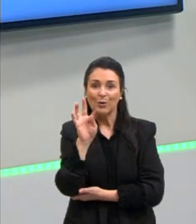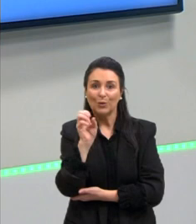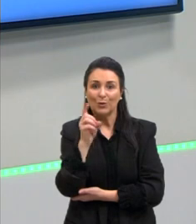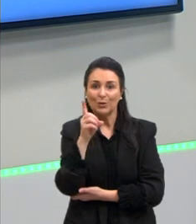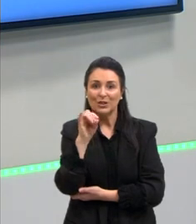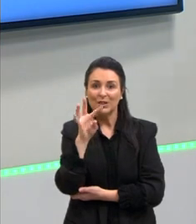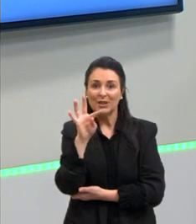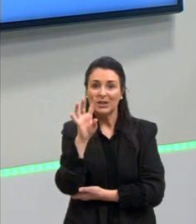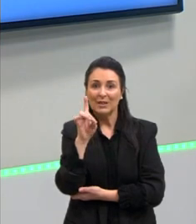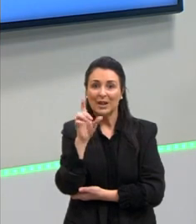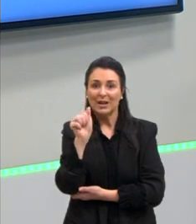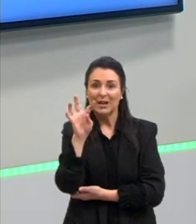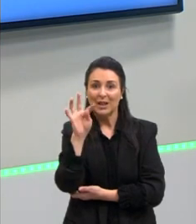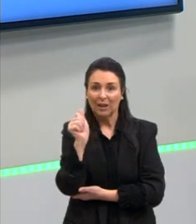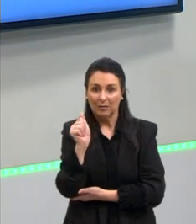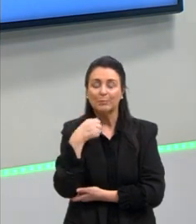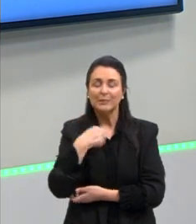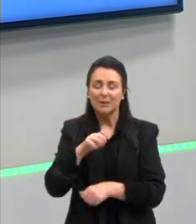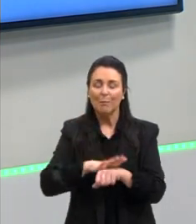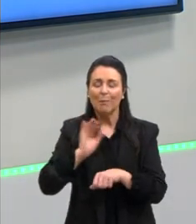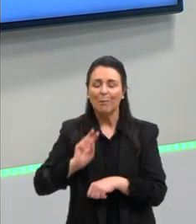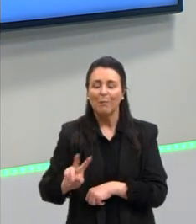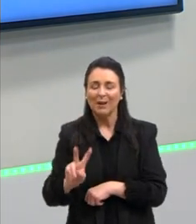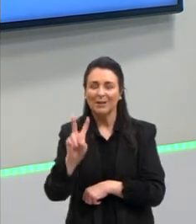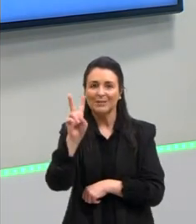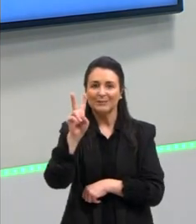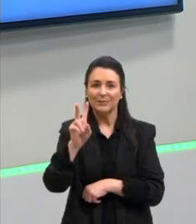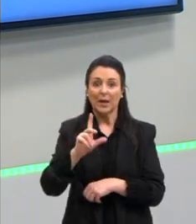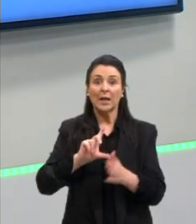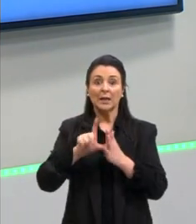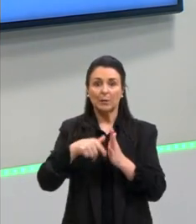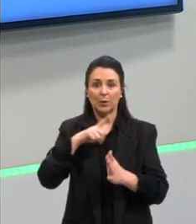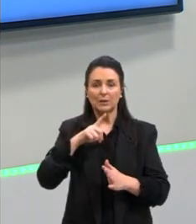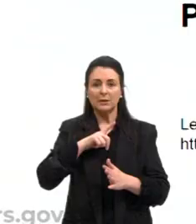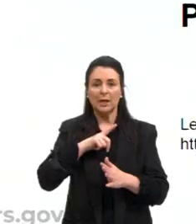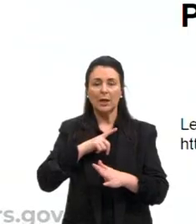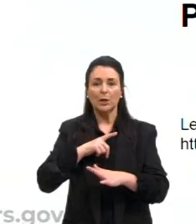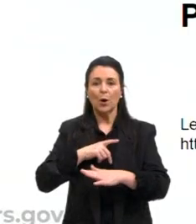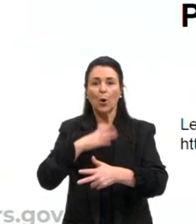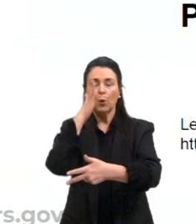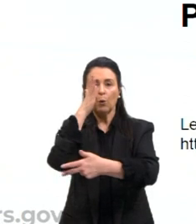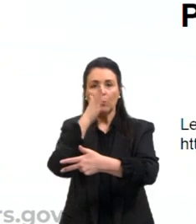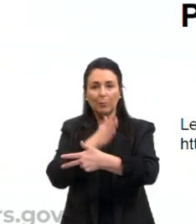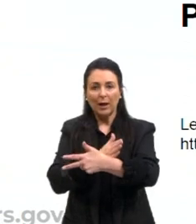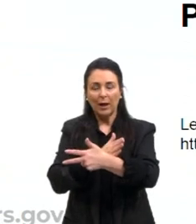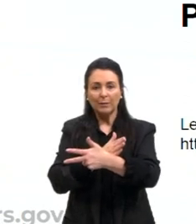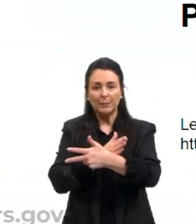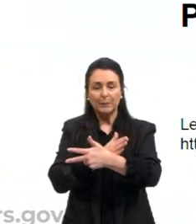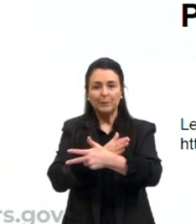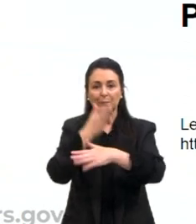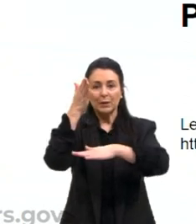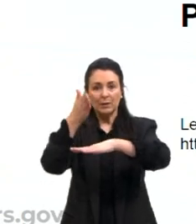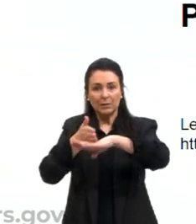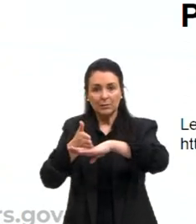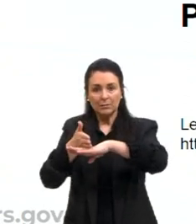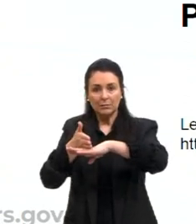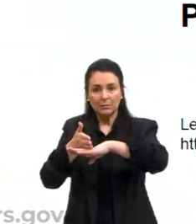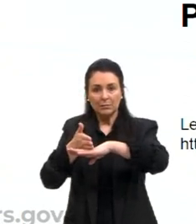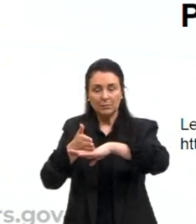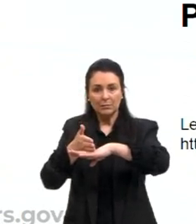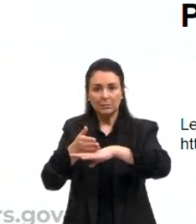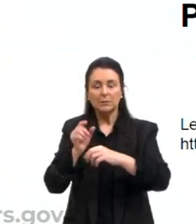que deve sim ser mais valorizado depois a gente tem ali o pré-modernismo um pouquinho menos mas ele tá ali uma